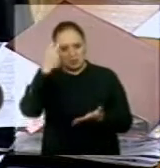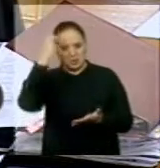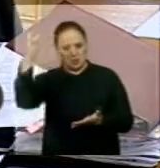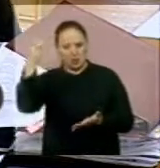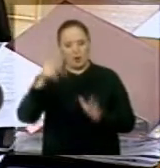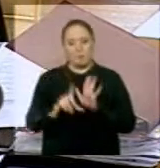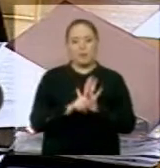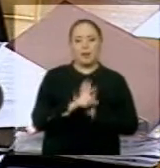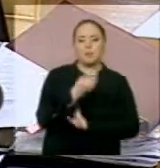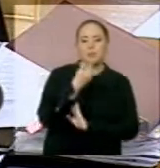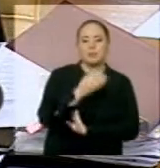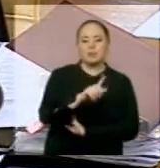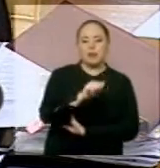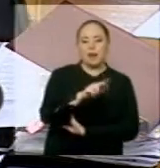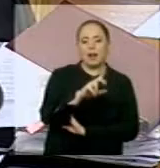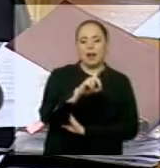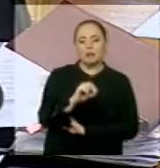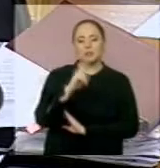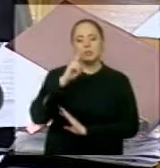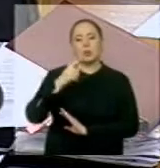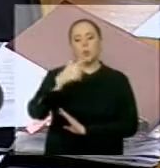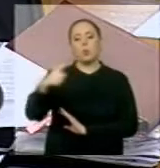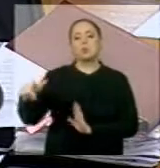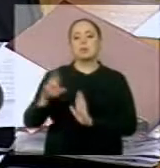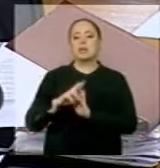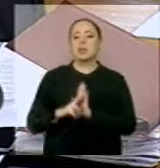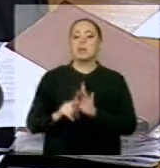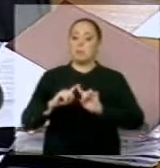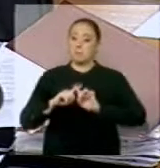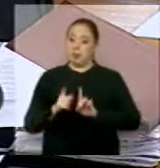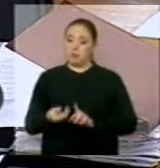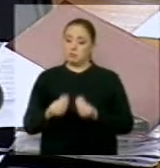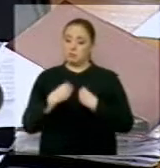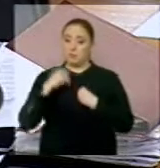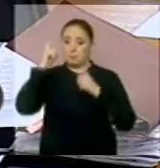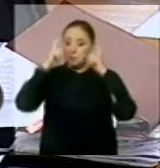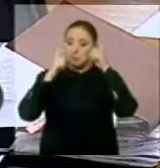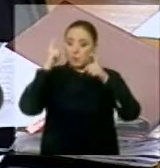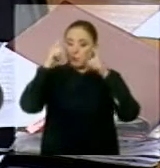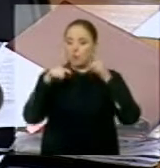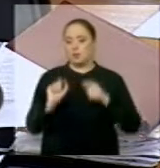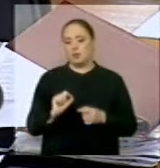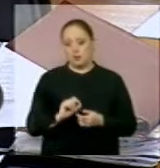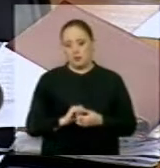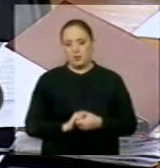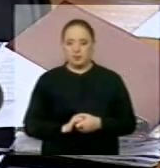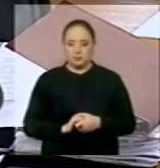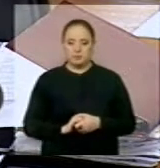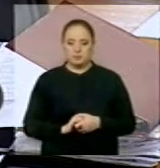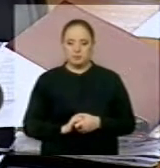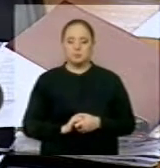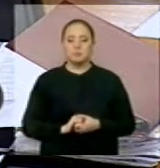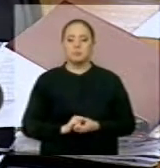sempre o laudo, pegando outros requisitos, mas o que me preocupa é